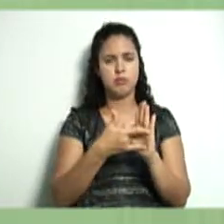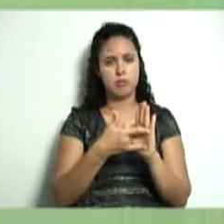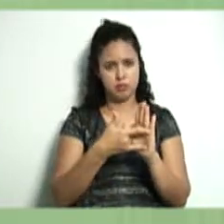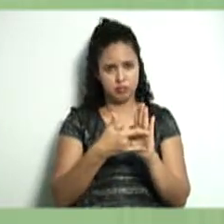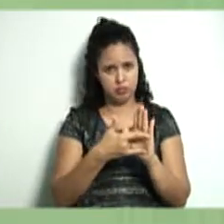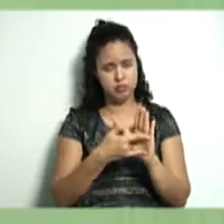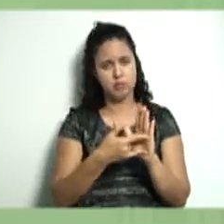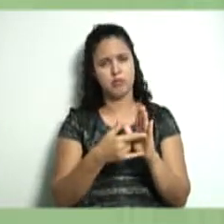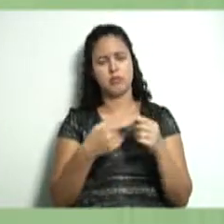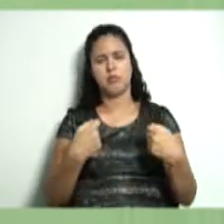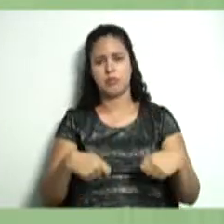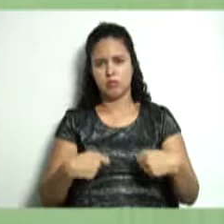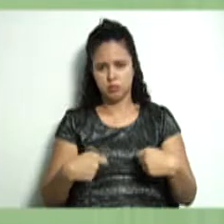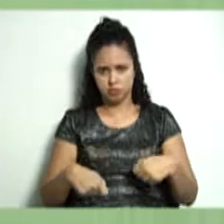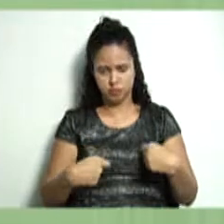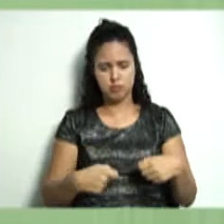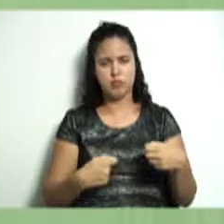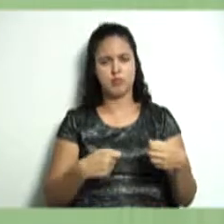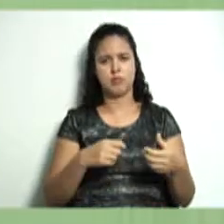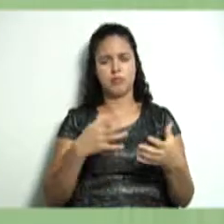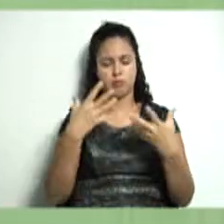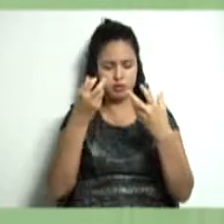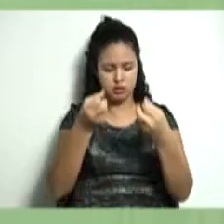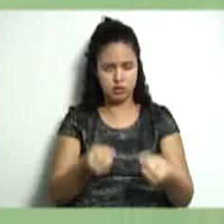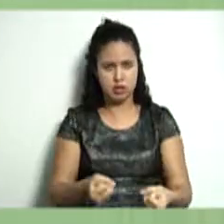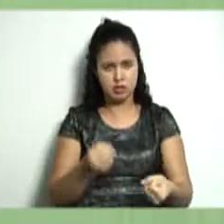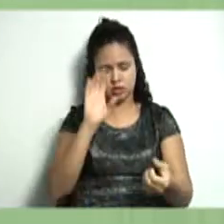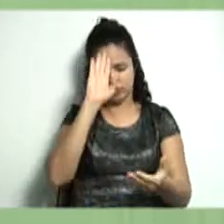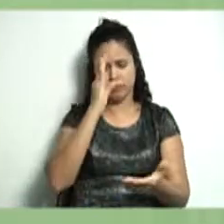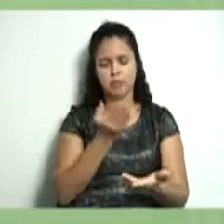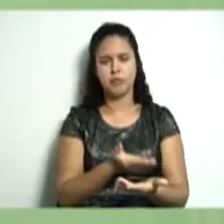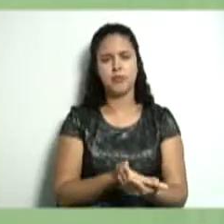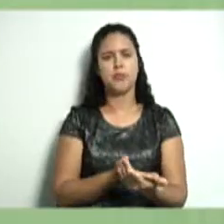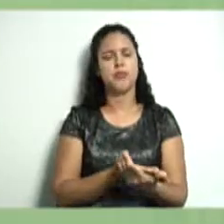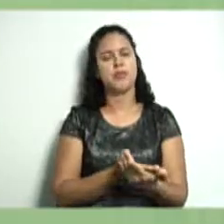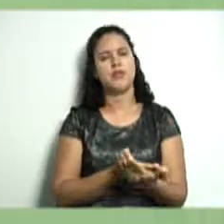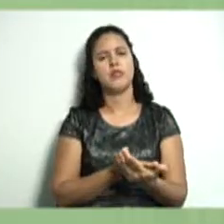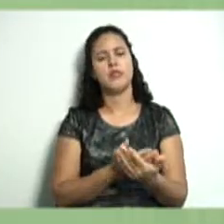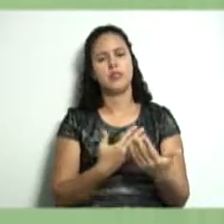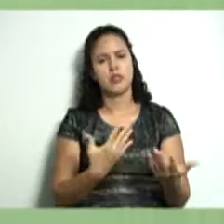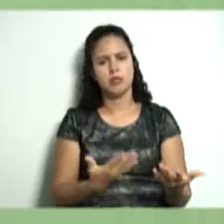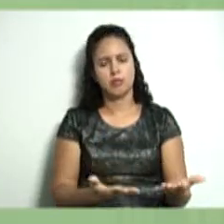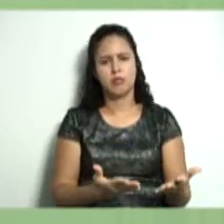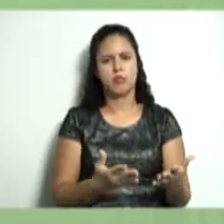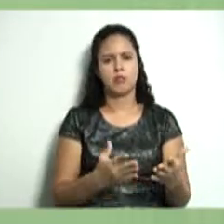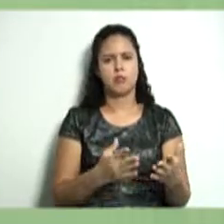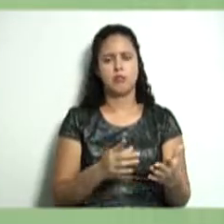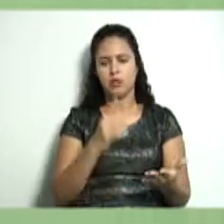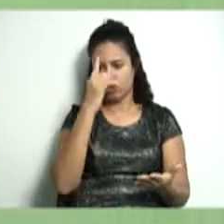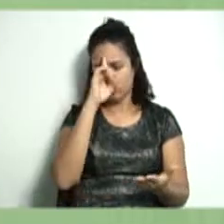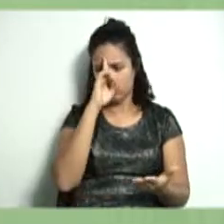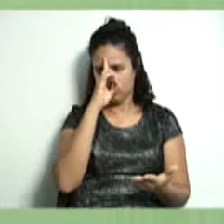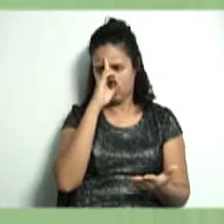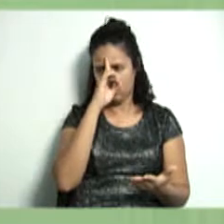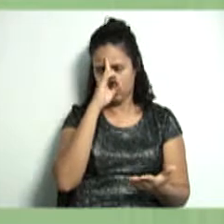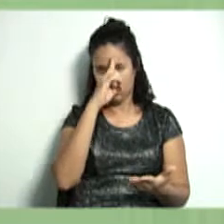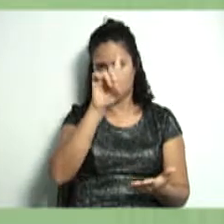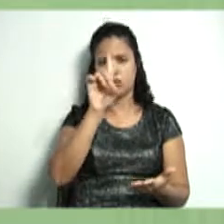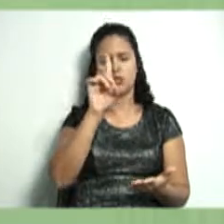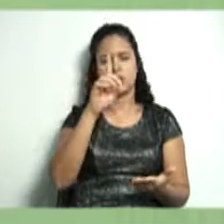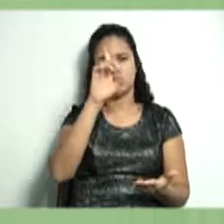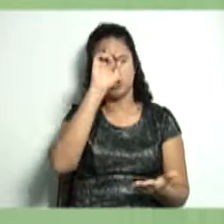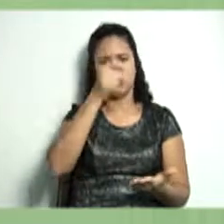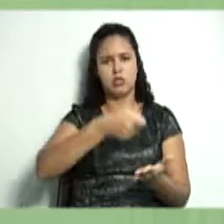regimento interno, isso tem um quê de justiça aí, né? Acatar as decisões das assembleias,